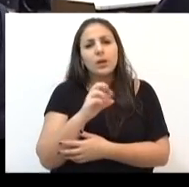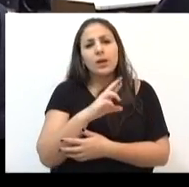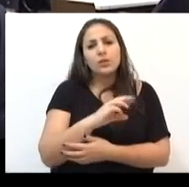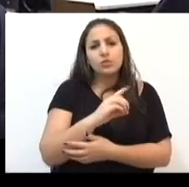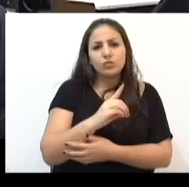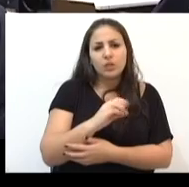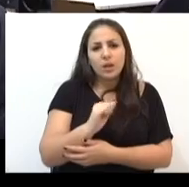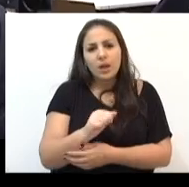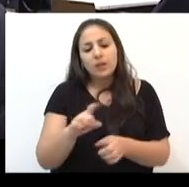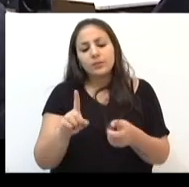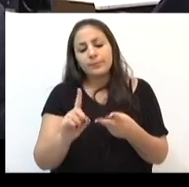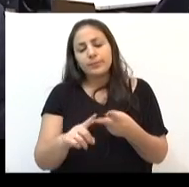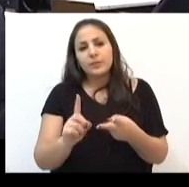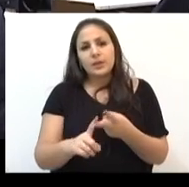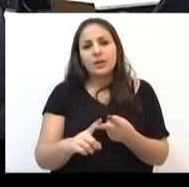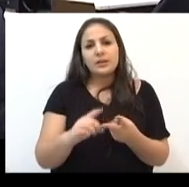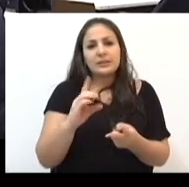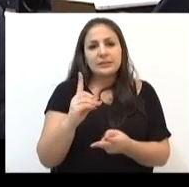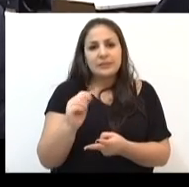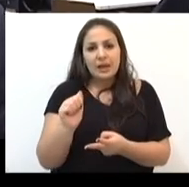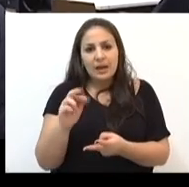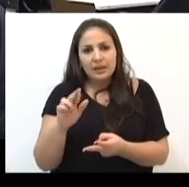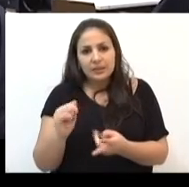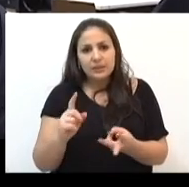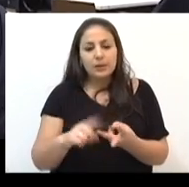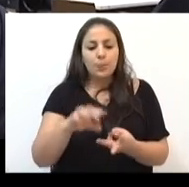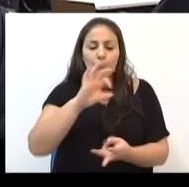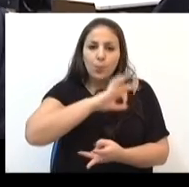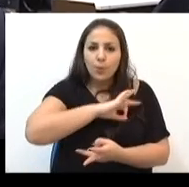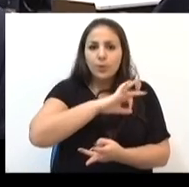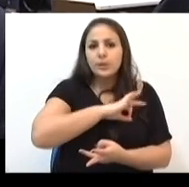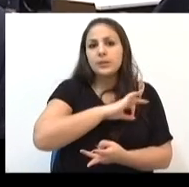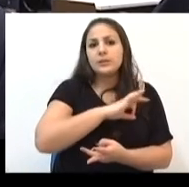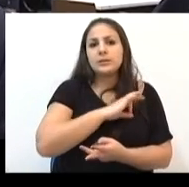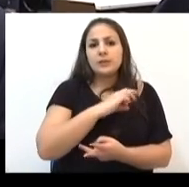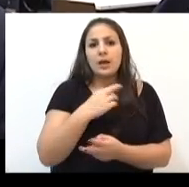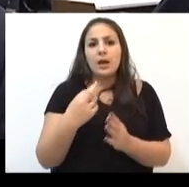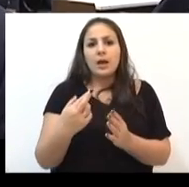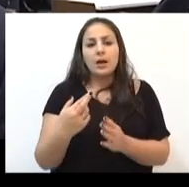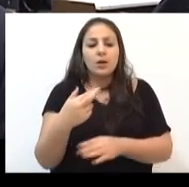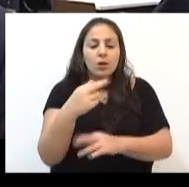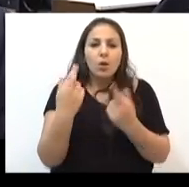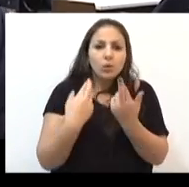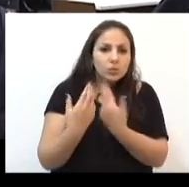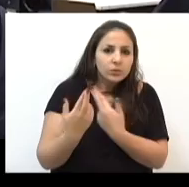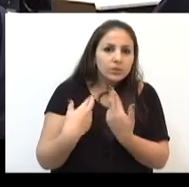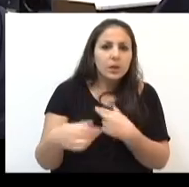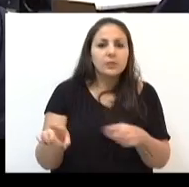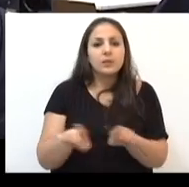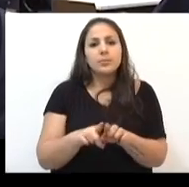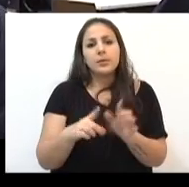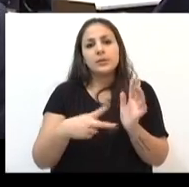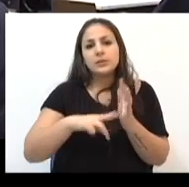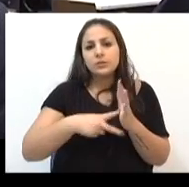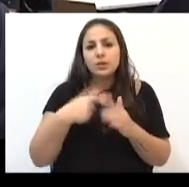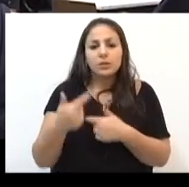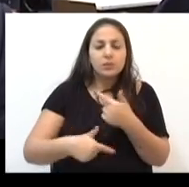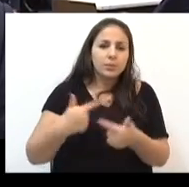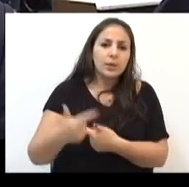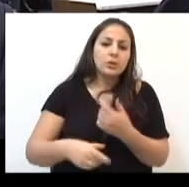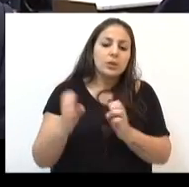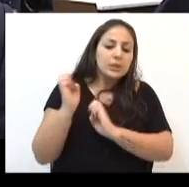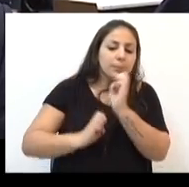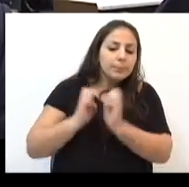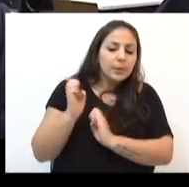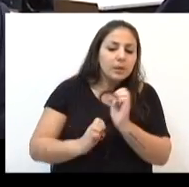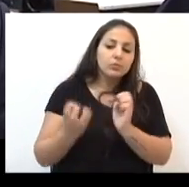ouvindo o DAER, ouvindo a GERGS, ouvindo as polícias rodoviárias estadual e federal, o Ministério Público, o Sindicato dos Trabalhadores, as